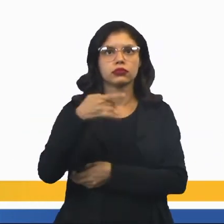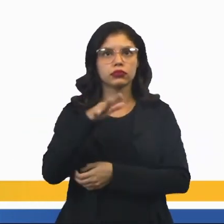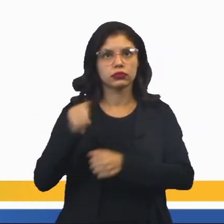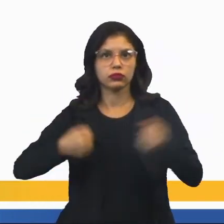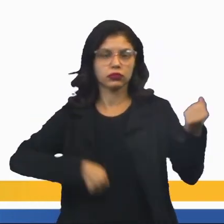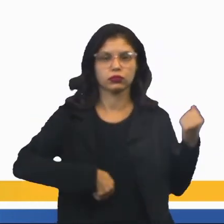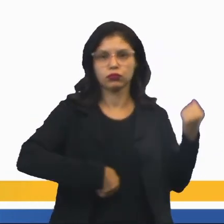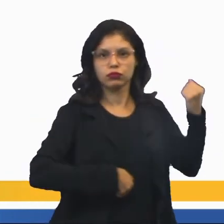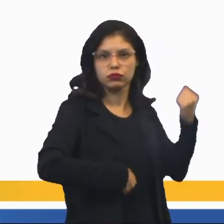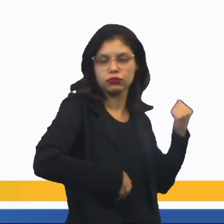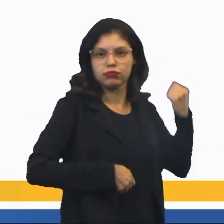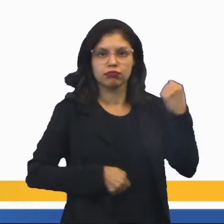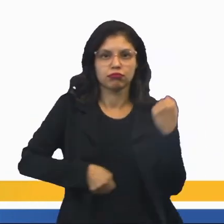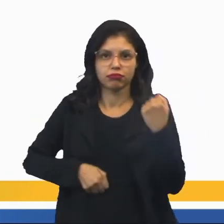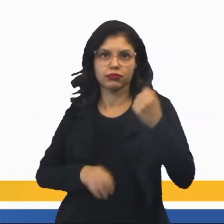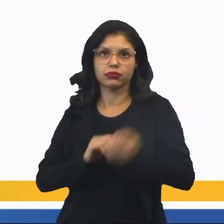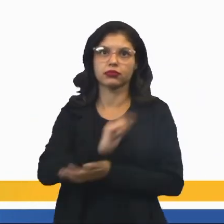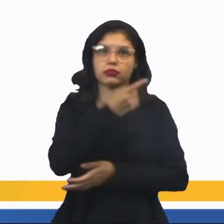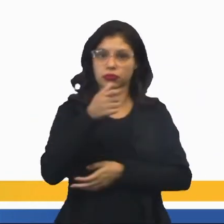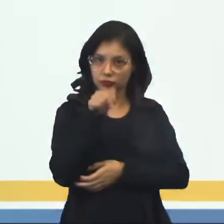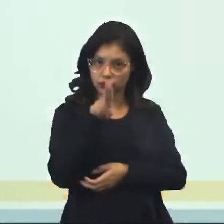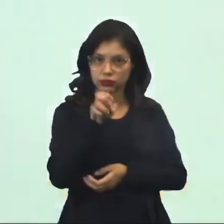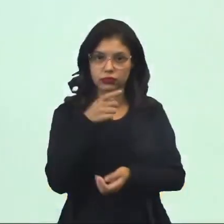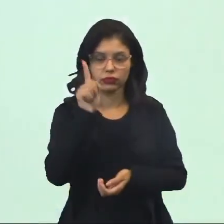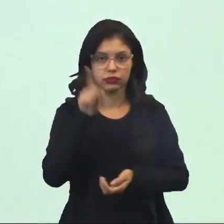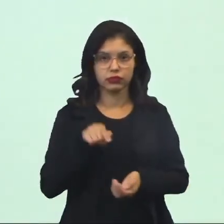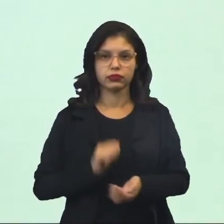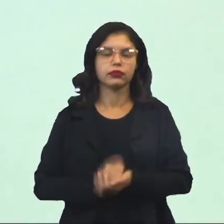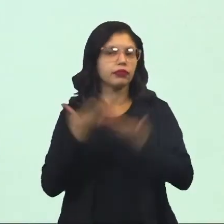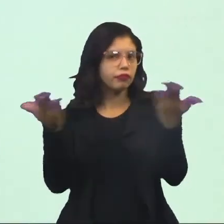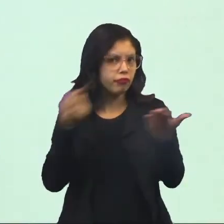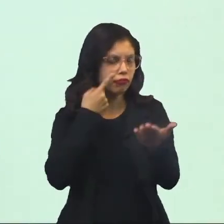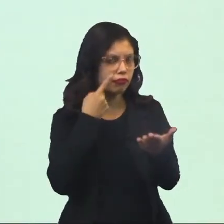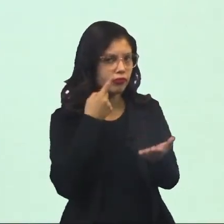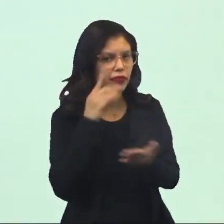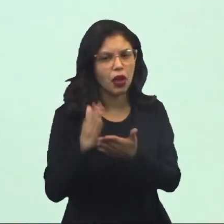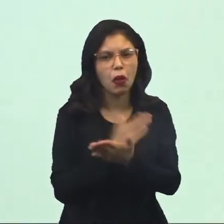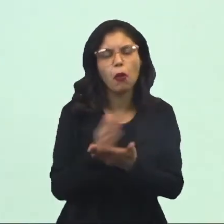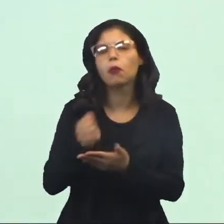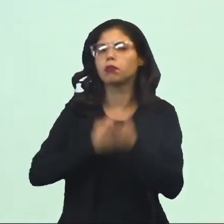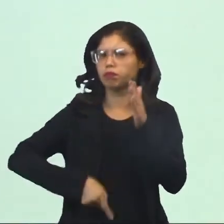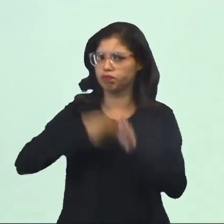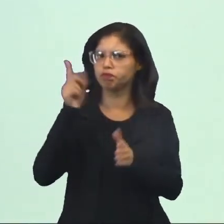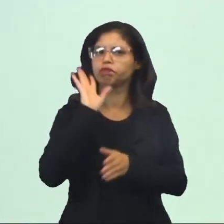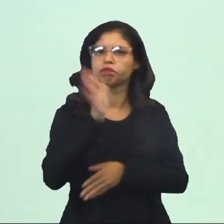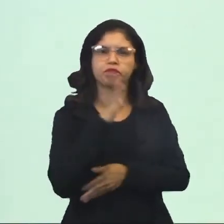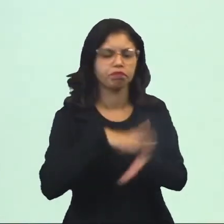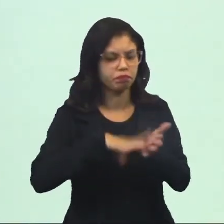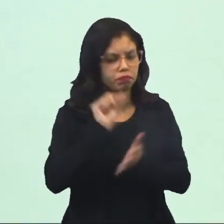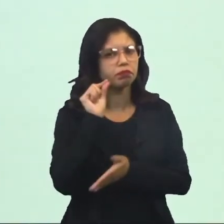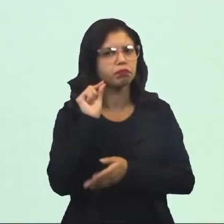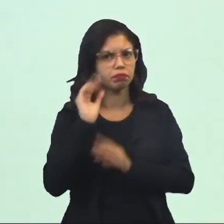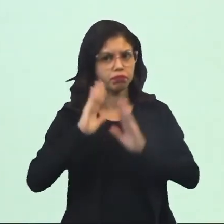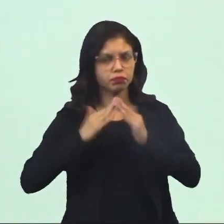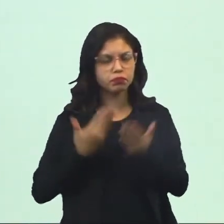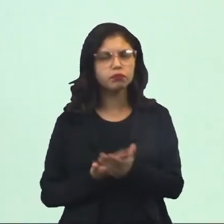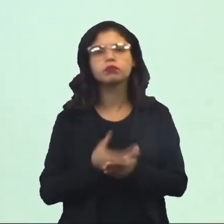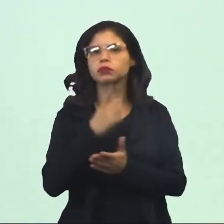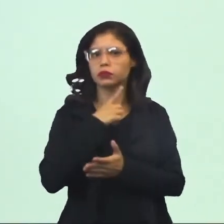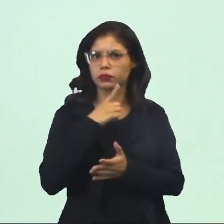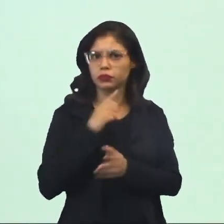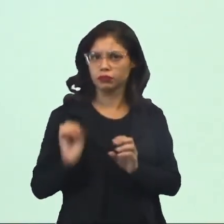xote, forró e axé. E aí, turminha, alguma vez você na sua escola participou de